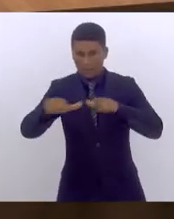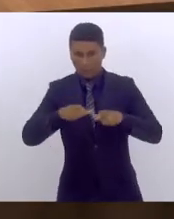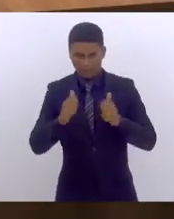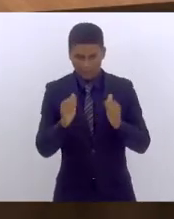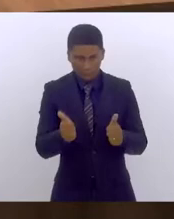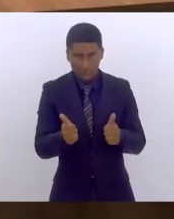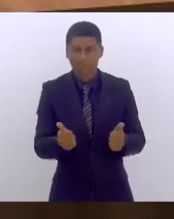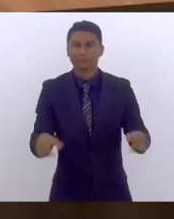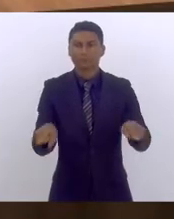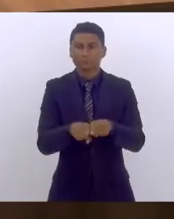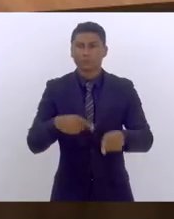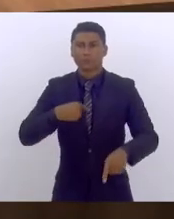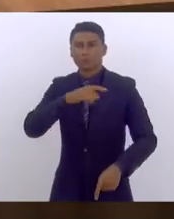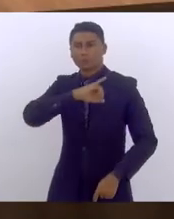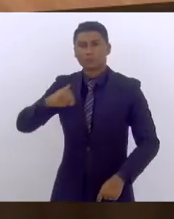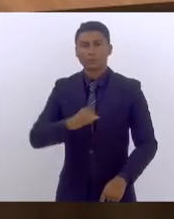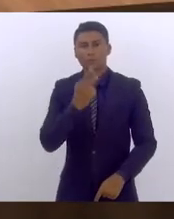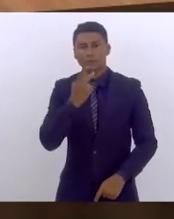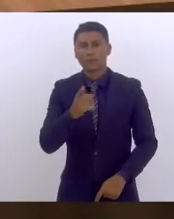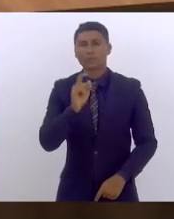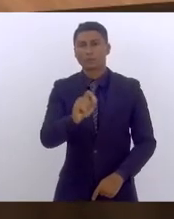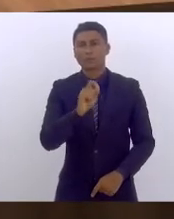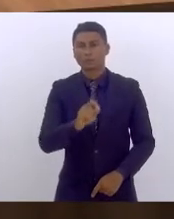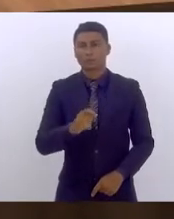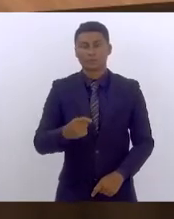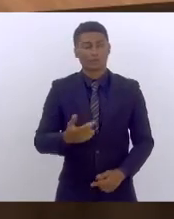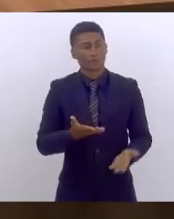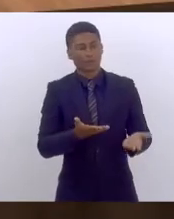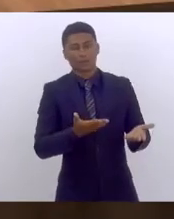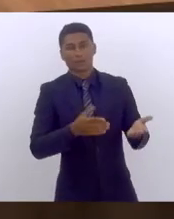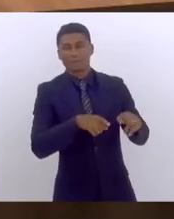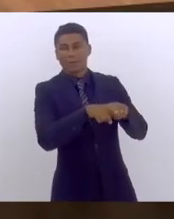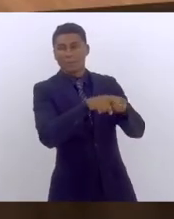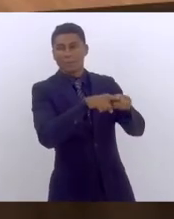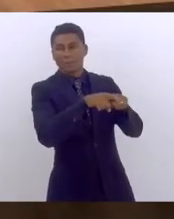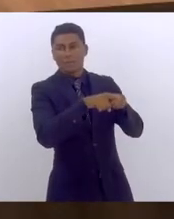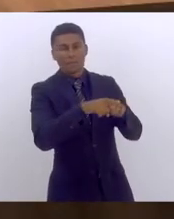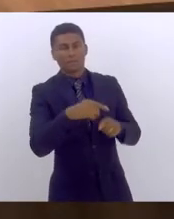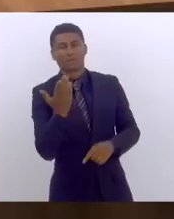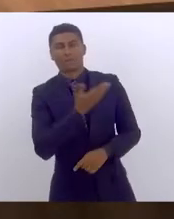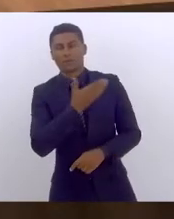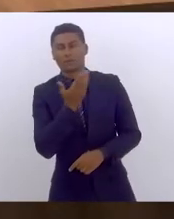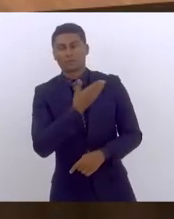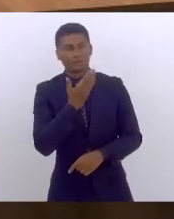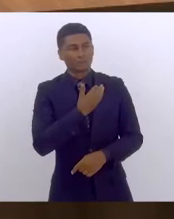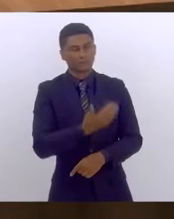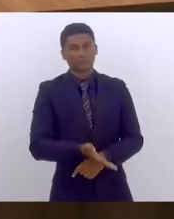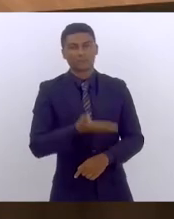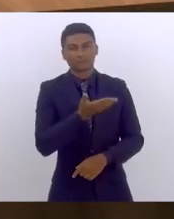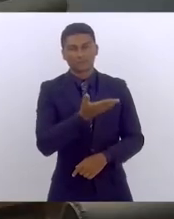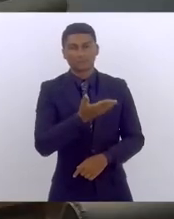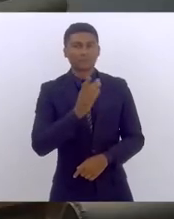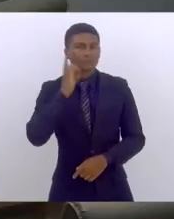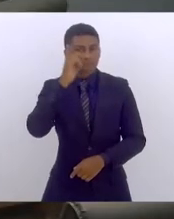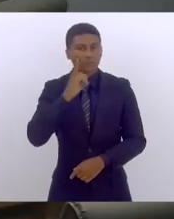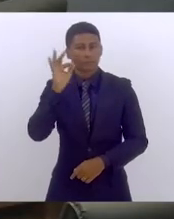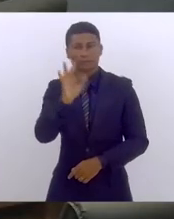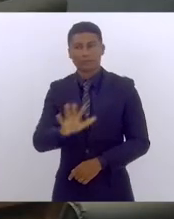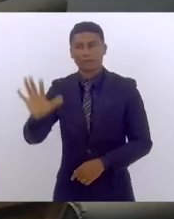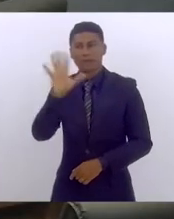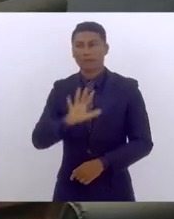falar aqui, senhora presidente, saudar a presença do meu irmão, um amigo especial, deputado